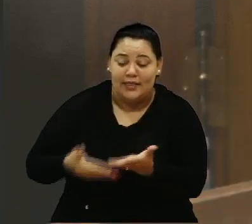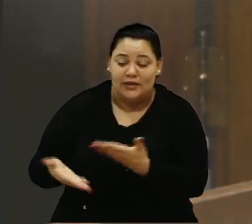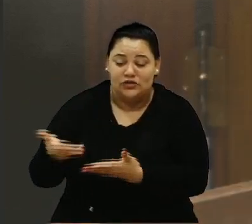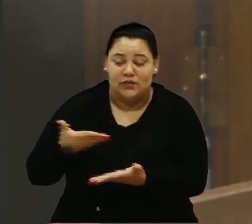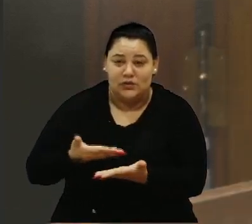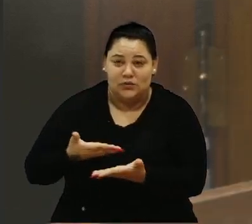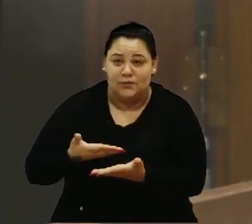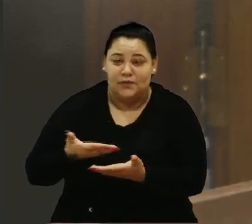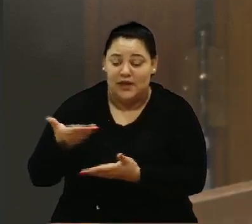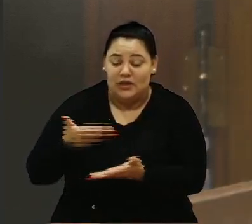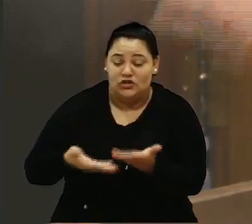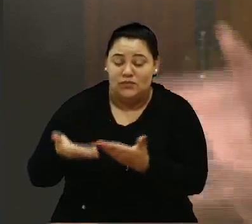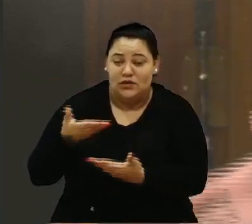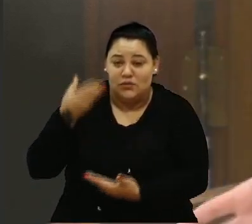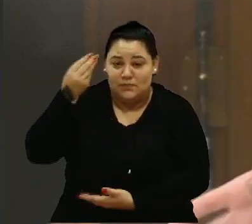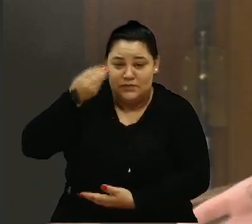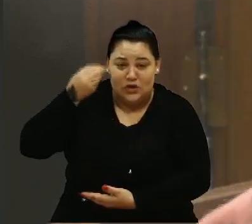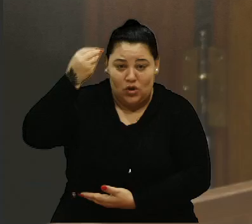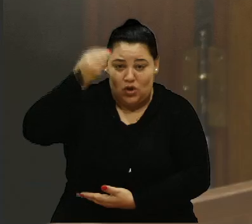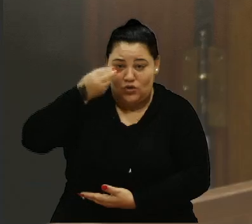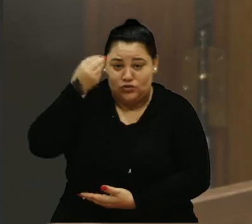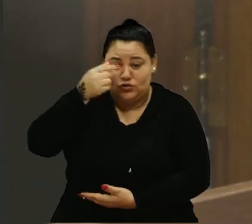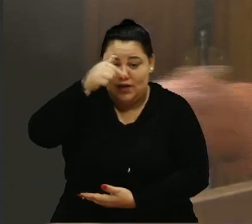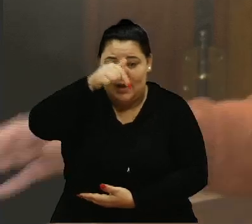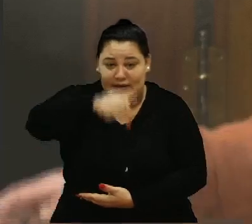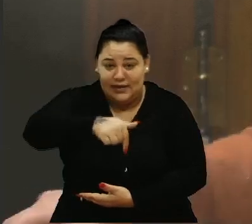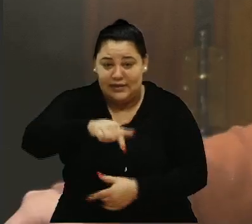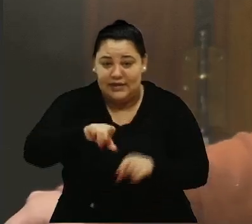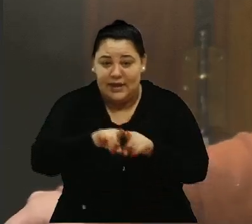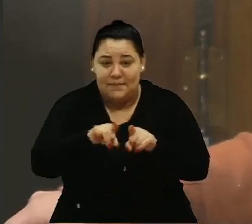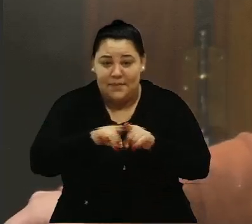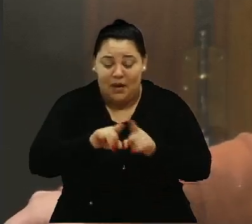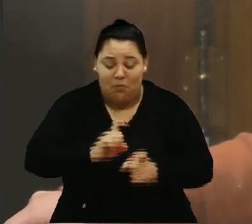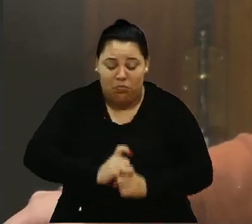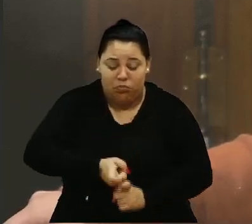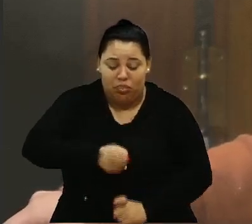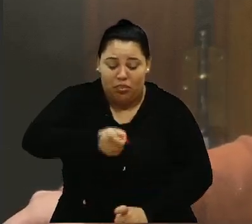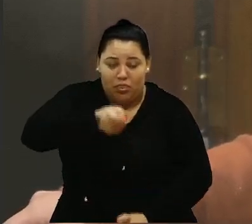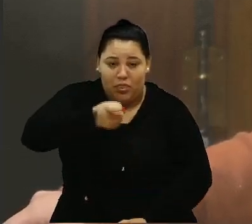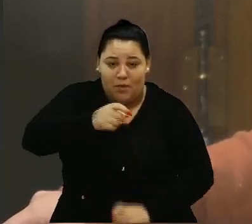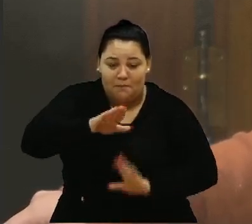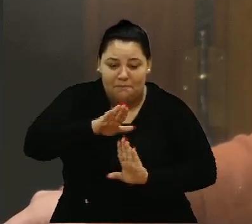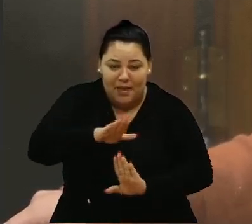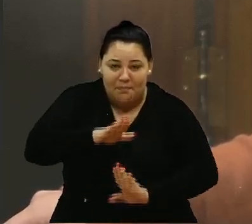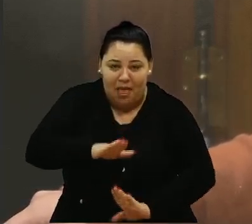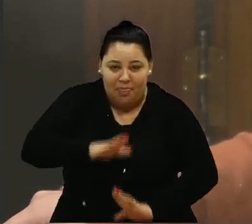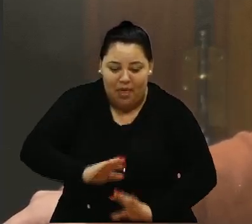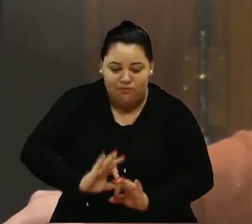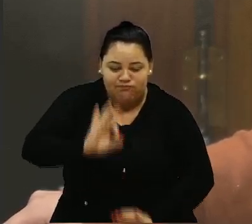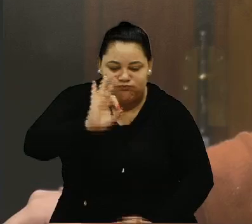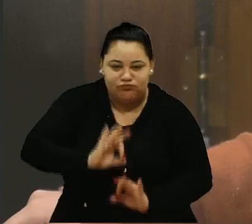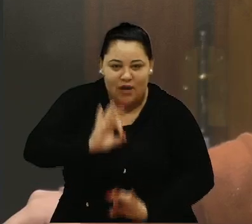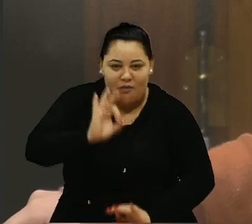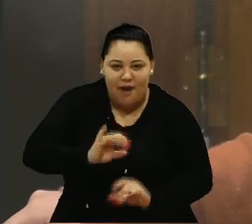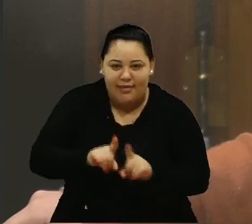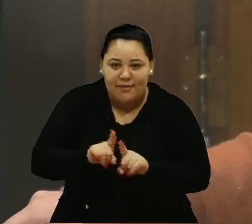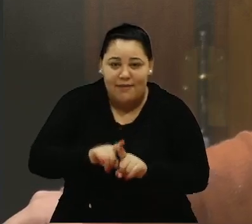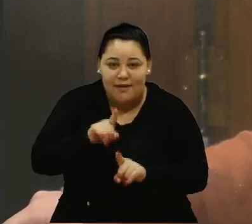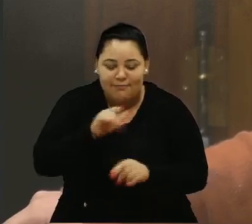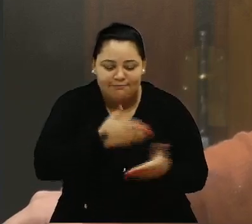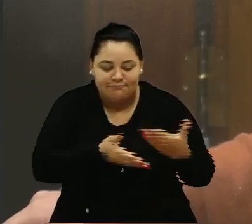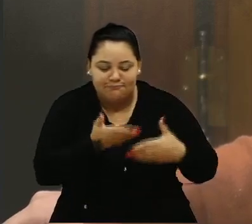do atendimento psicológico à quiropraxia, atendimentos de diversas formas para auxiliar a